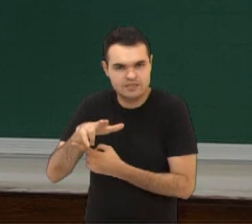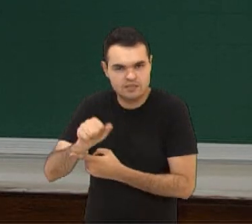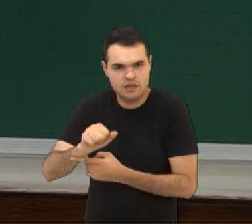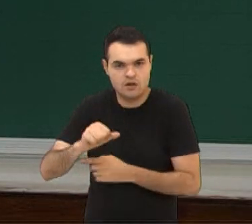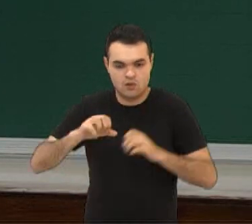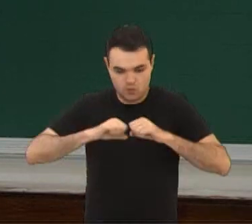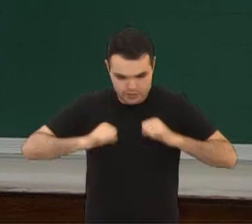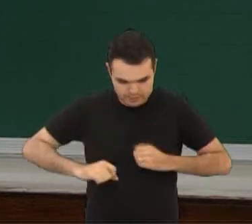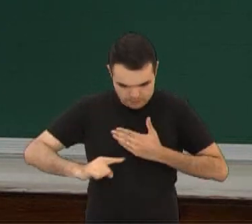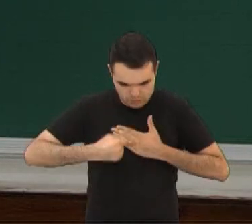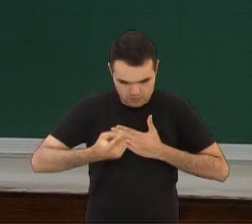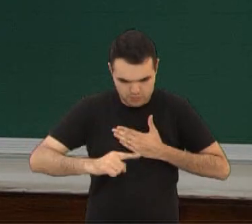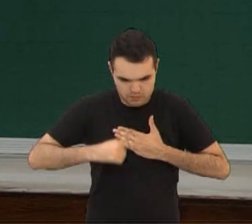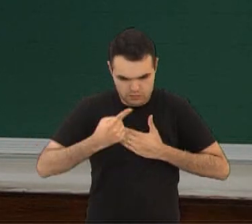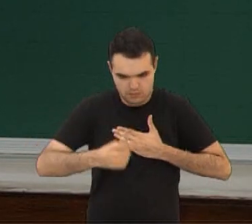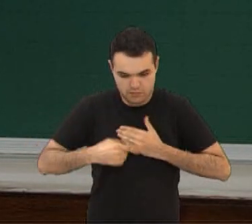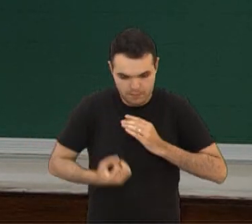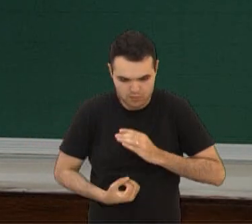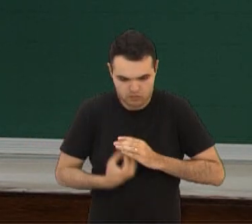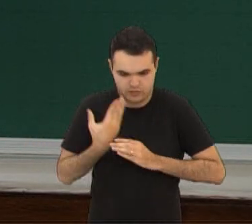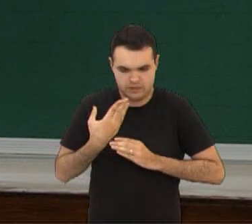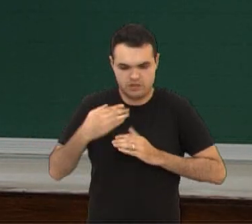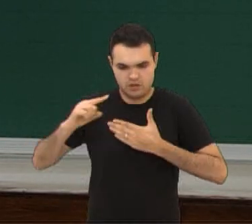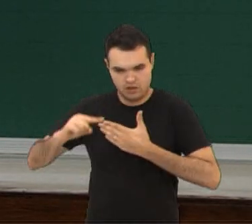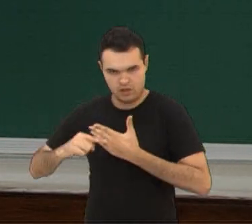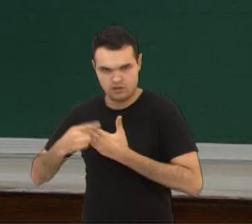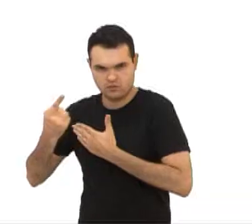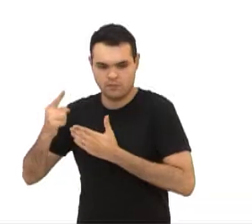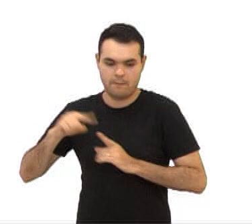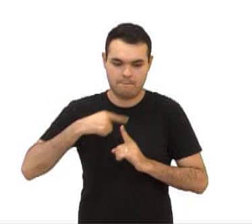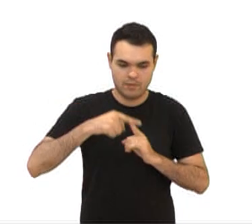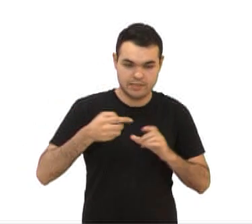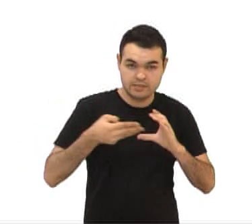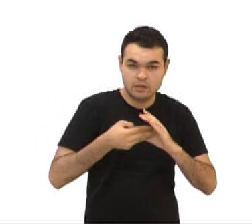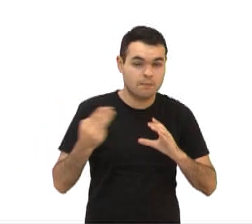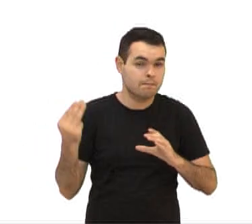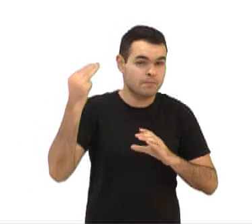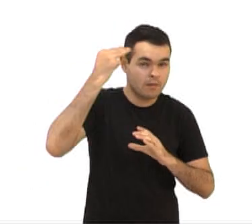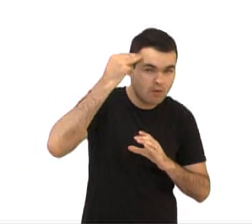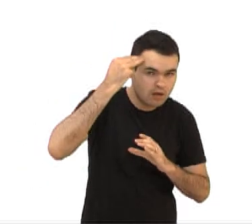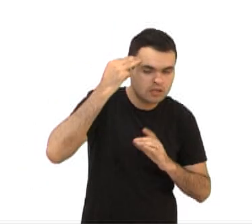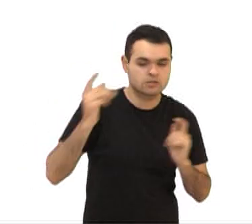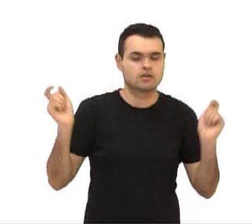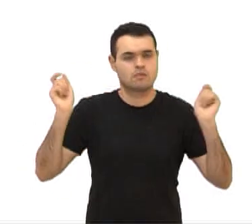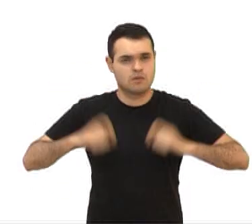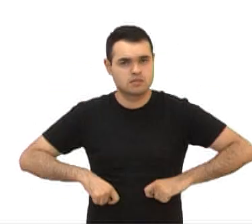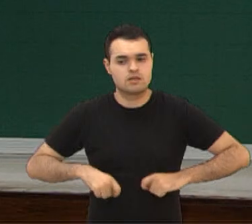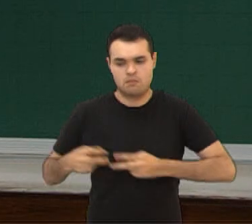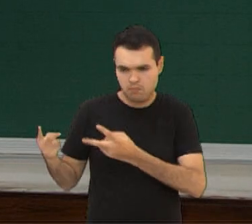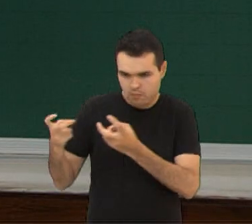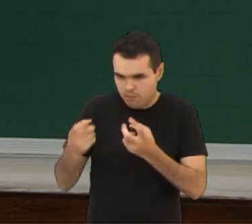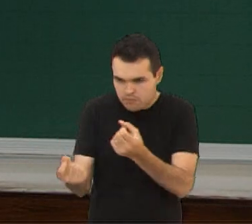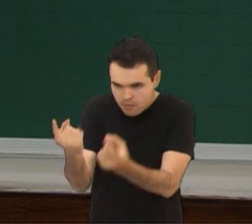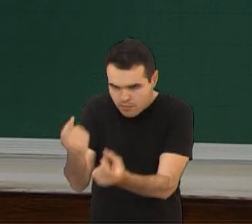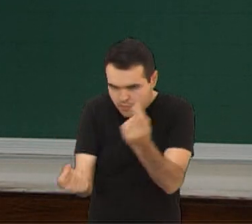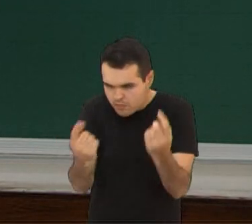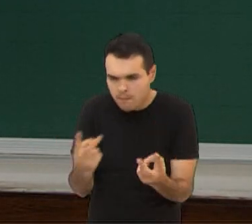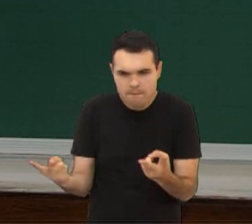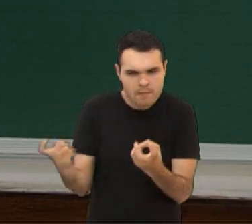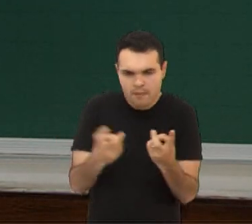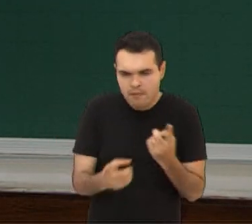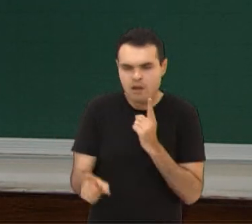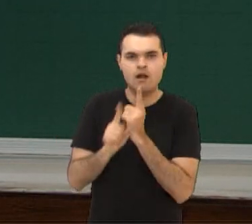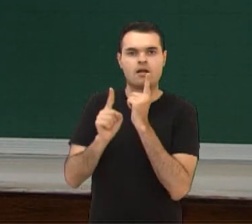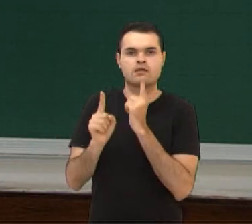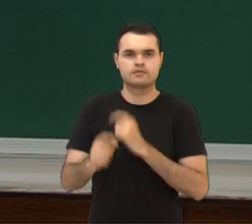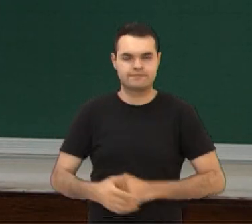defesa reage produzindo anticorpos e células de memória, que apresentam capacidade de reconhecer os agentes